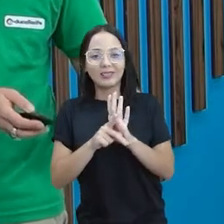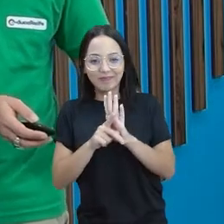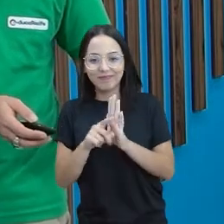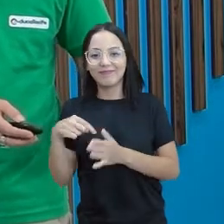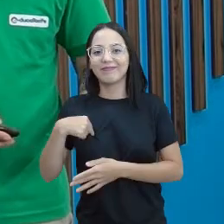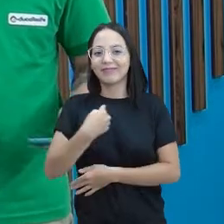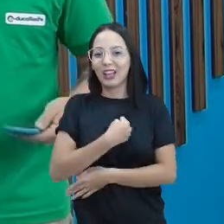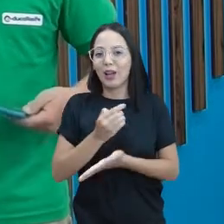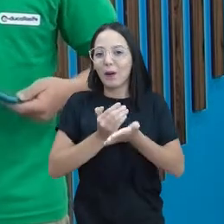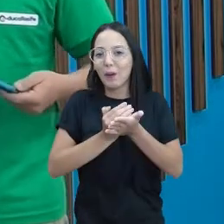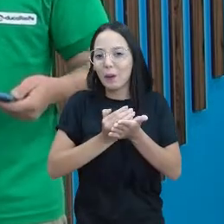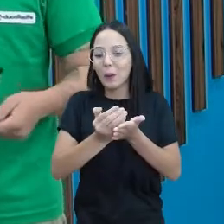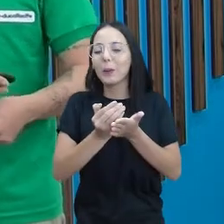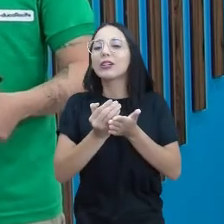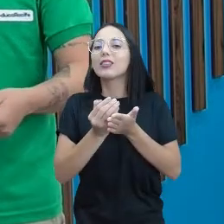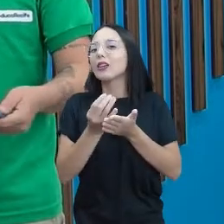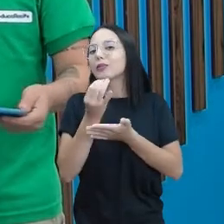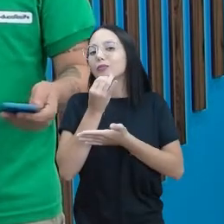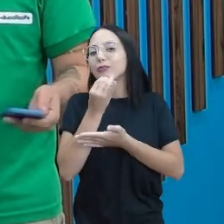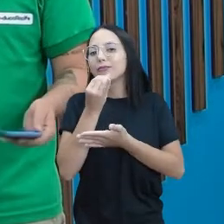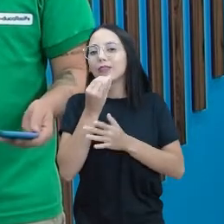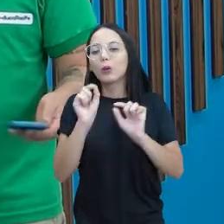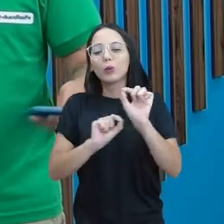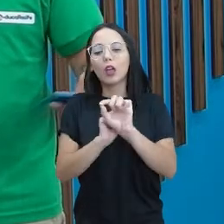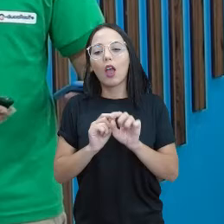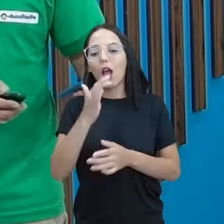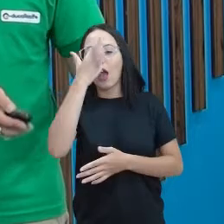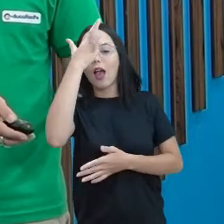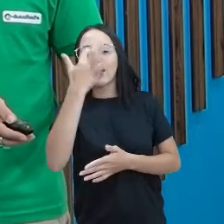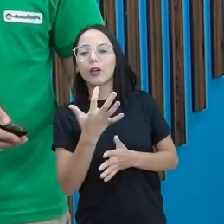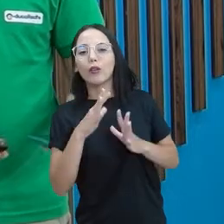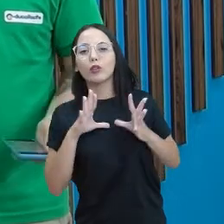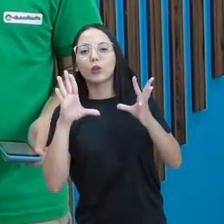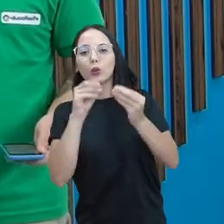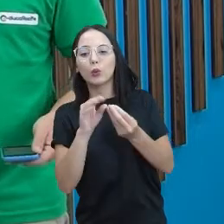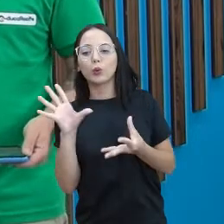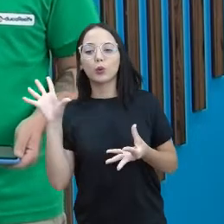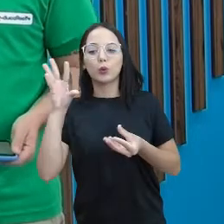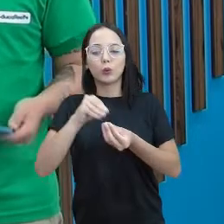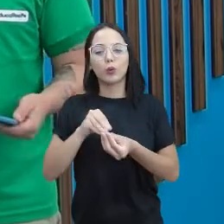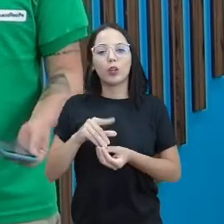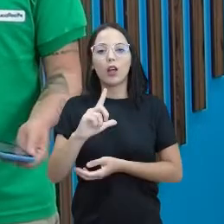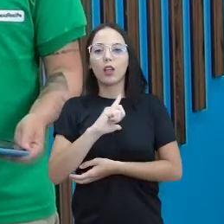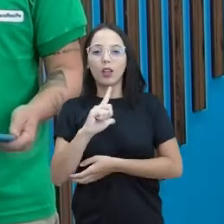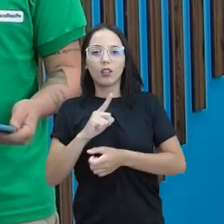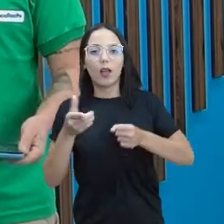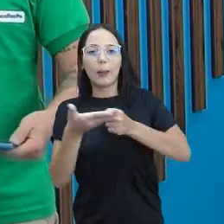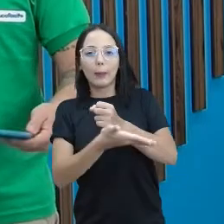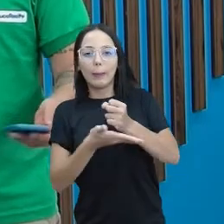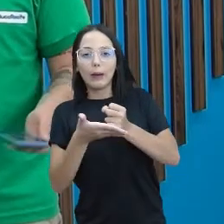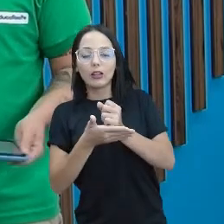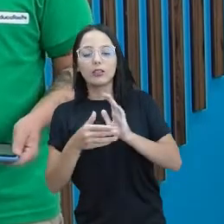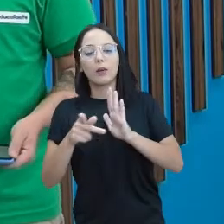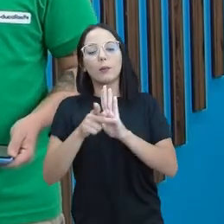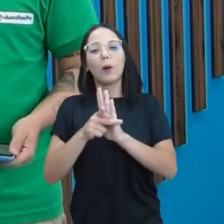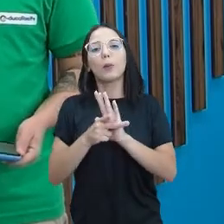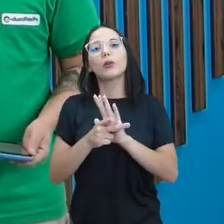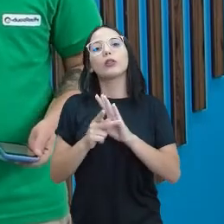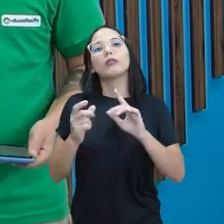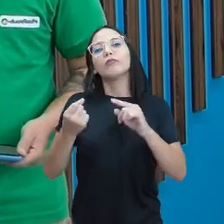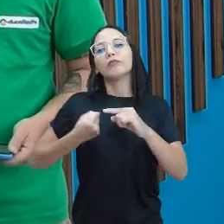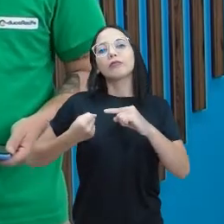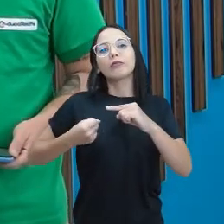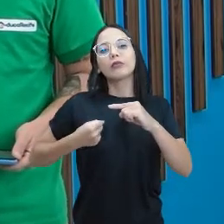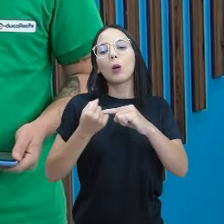começar por ela, que é onde ela praticamente dá conta das situações onde você tem uma potenciação com